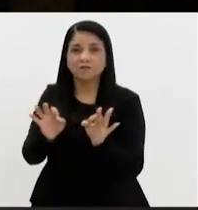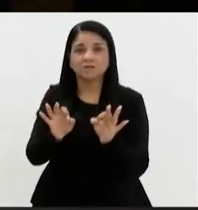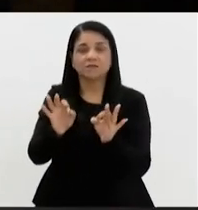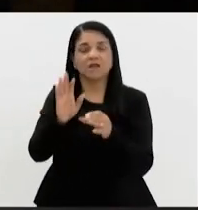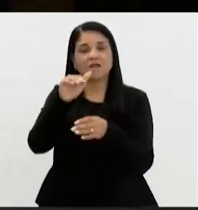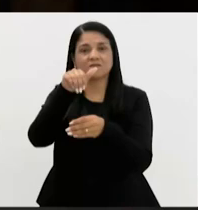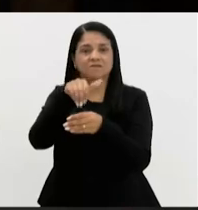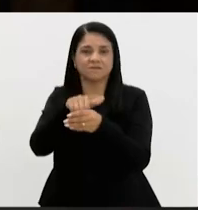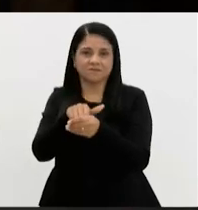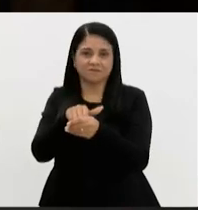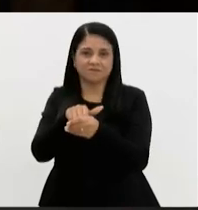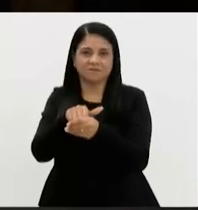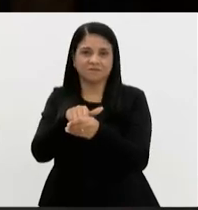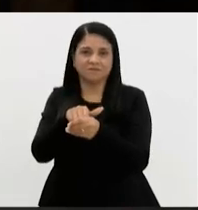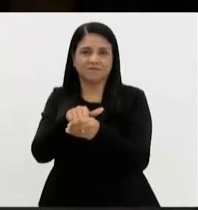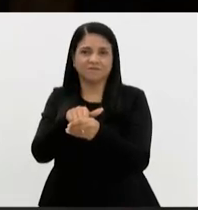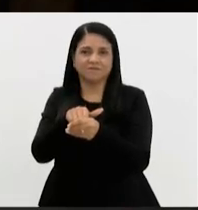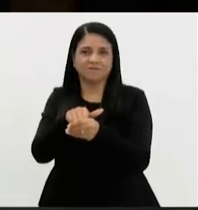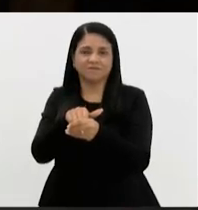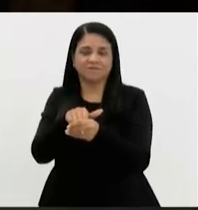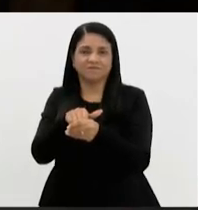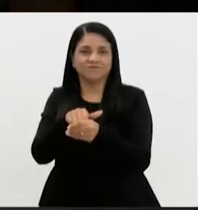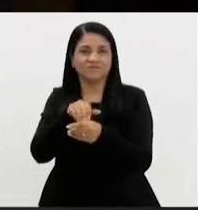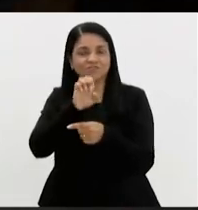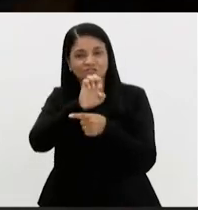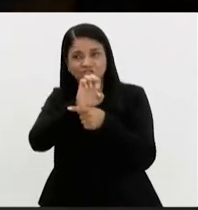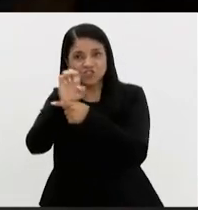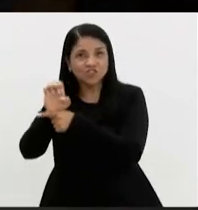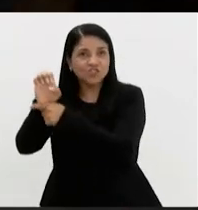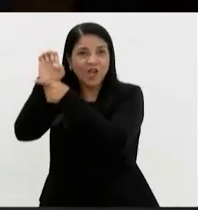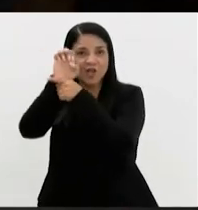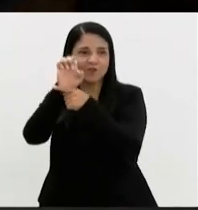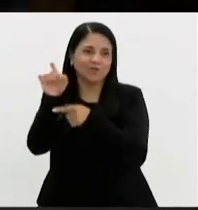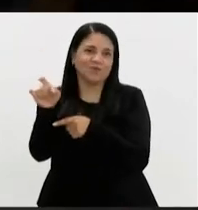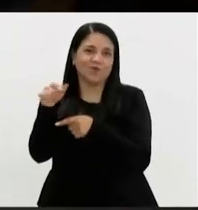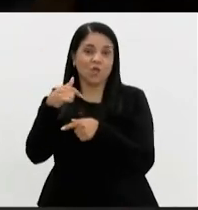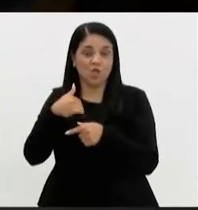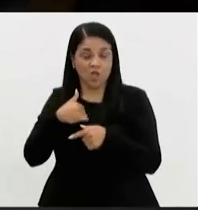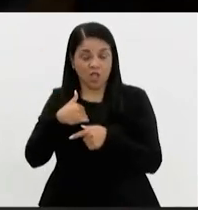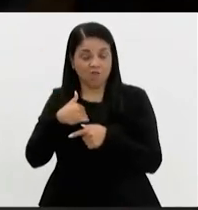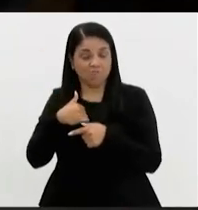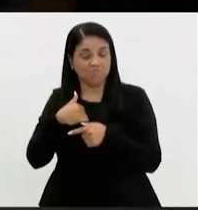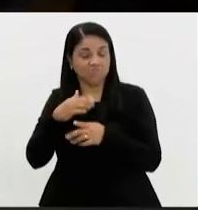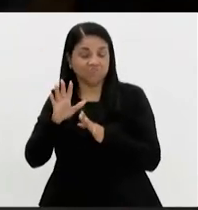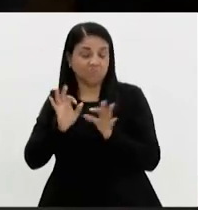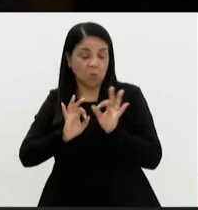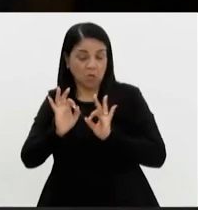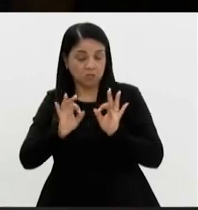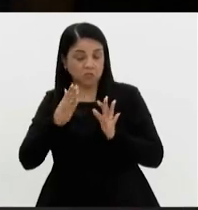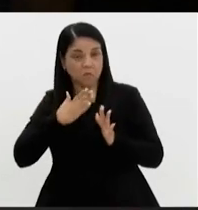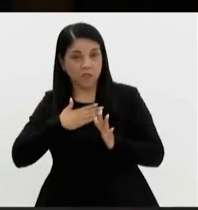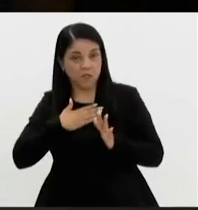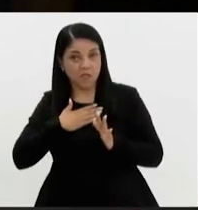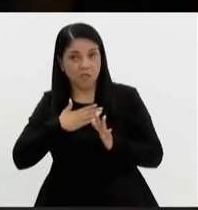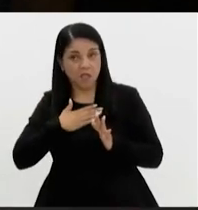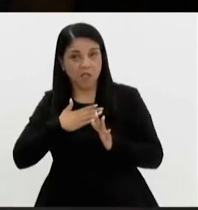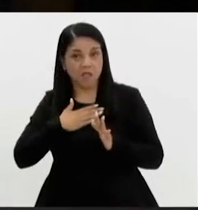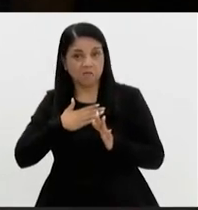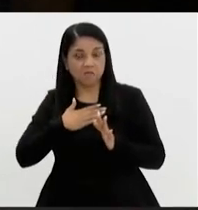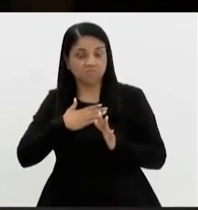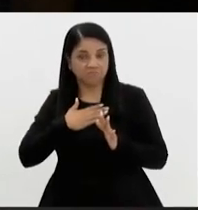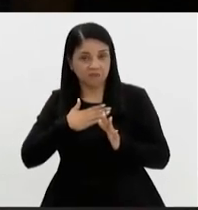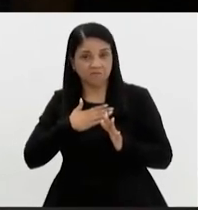eleições no âmbito dos seus estados Eu organizo a minha no meu estado eu legislador